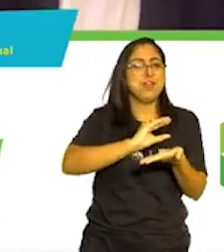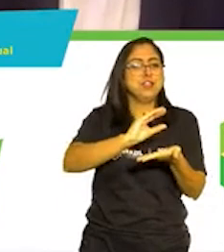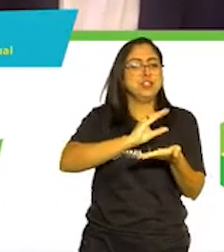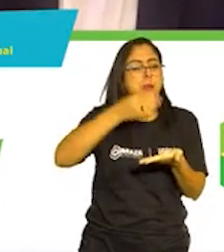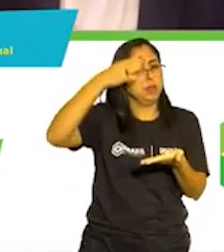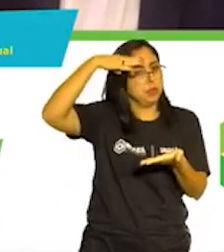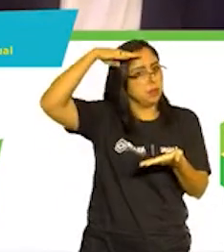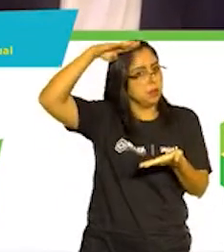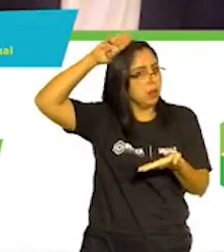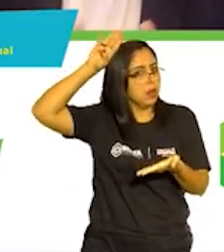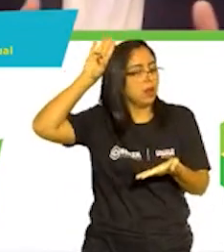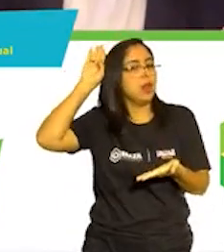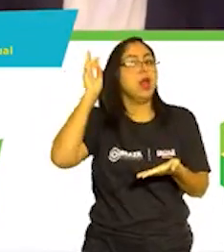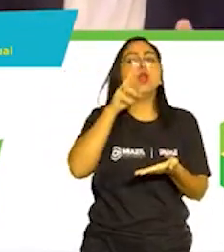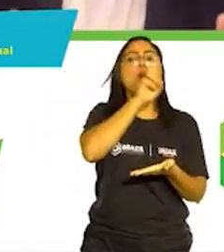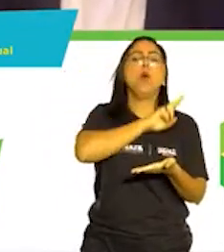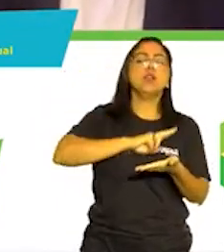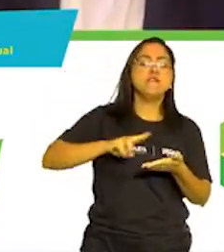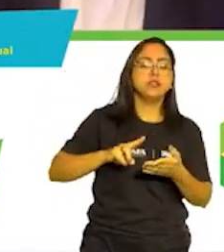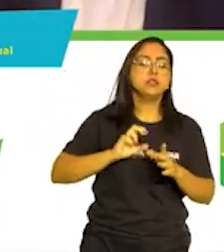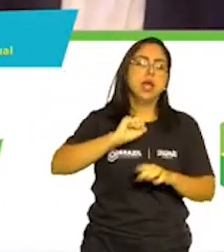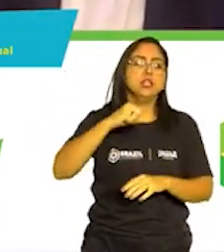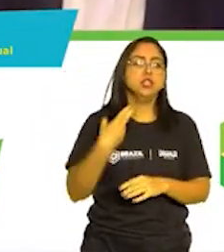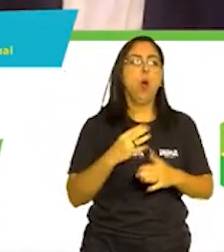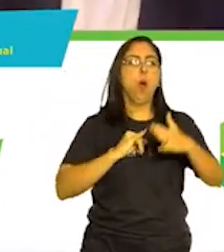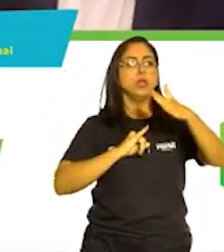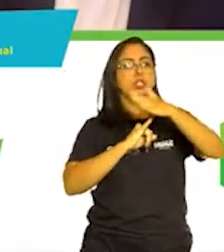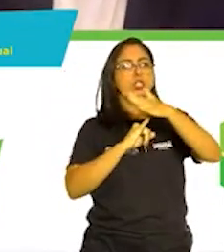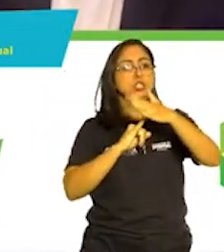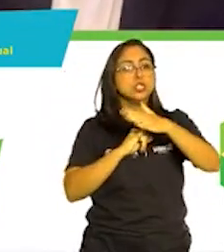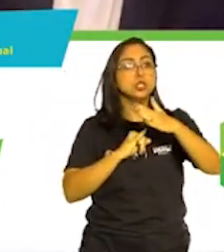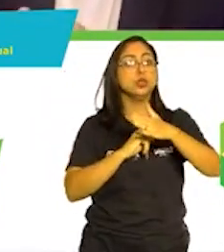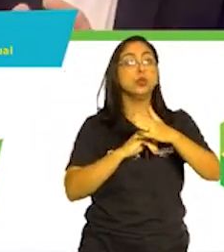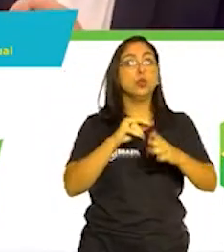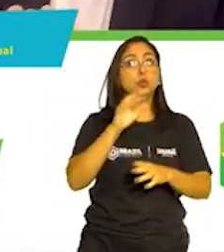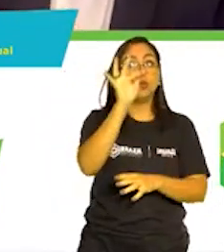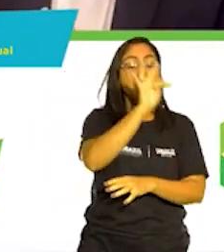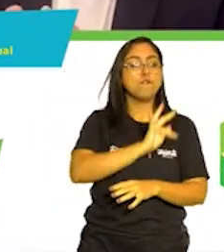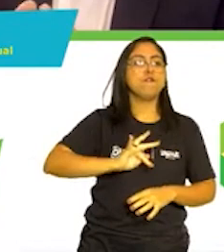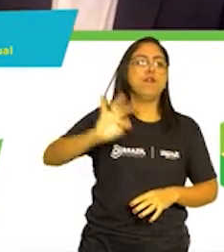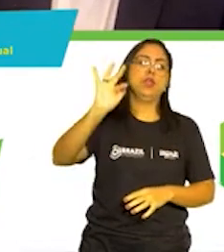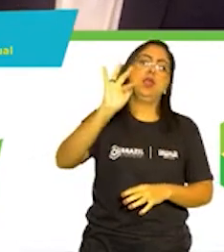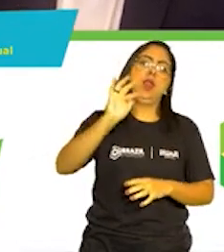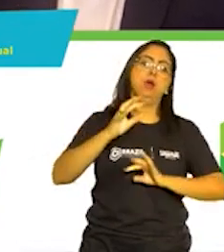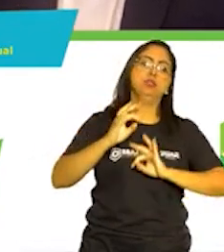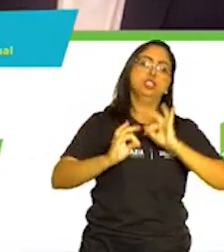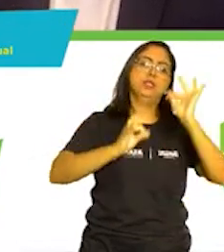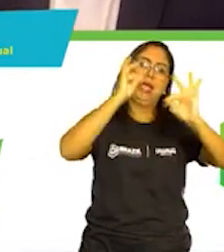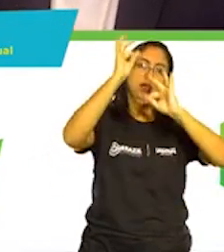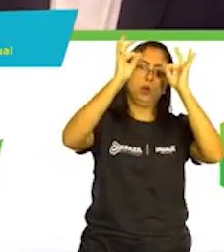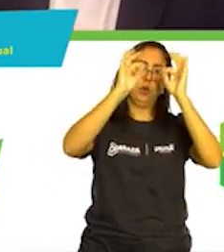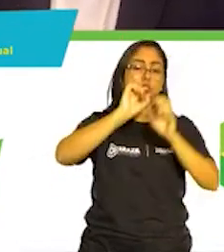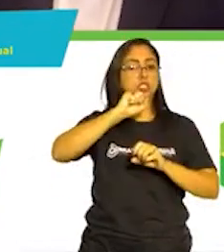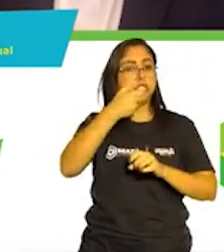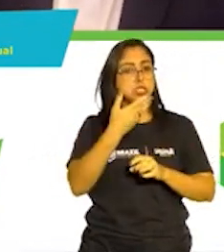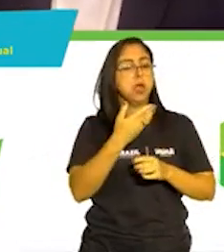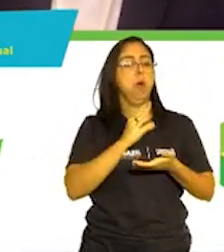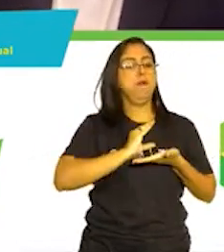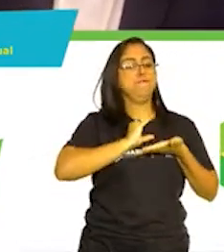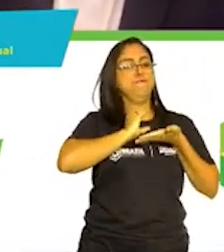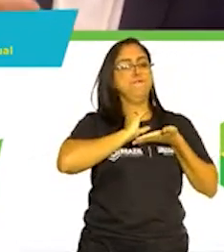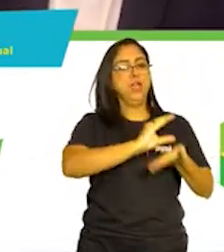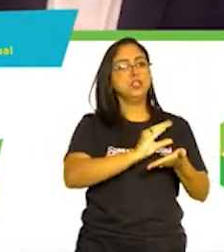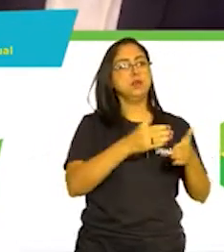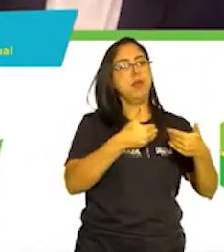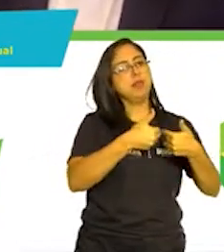para institutos federais de tecnologia, com uma espécie de universidades também pequenas, menores. Então, a gente fez